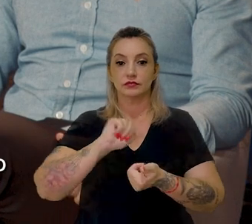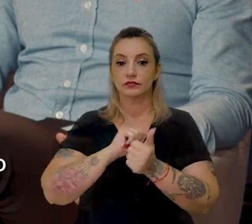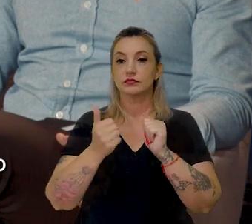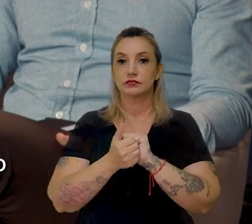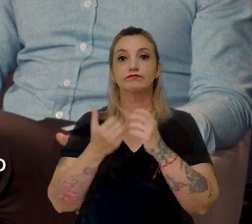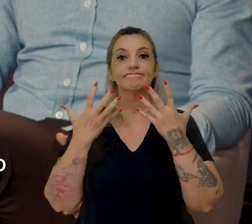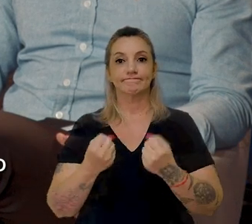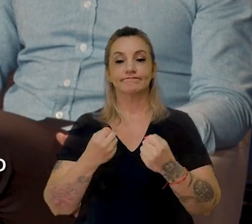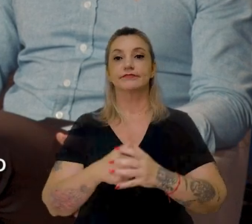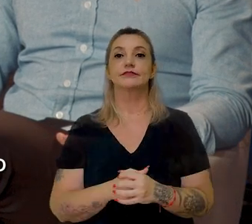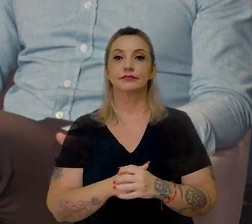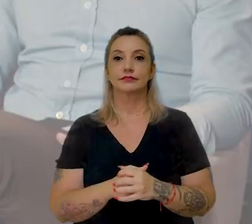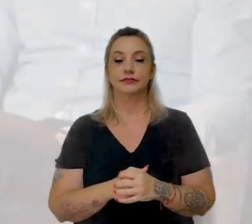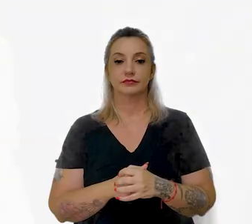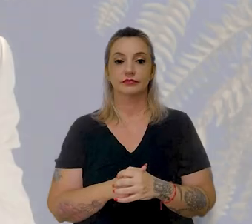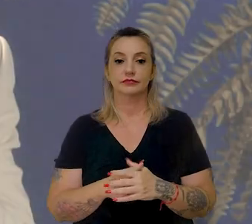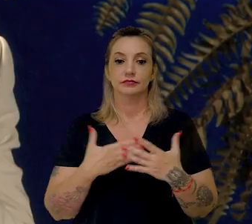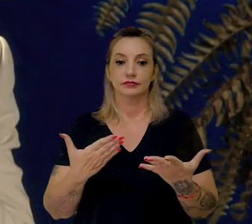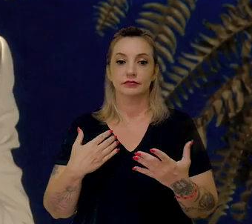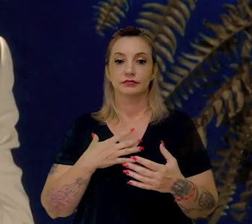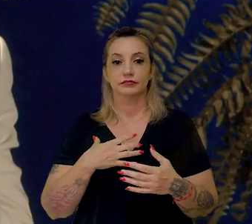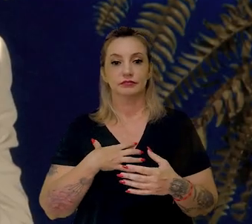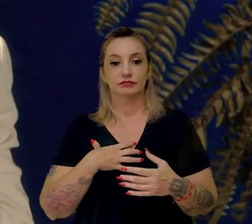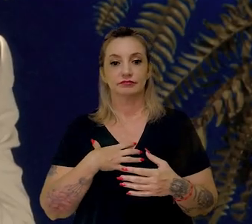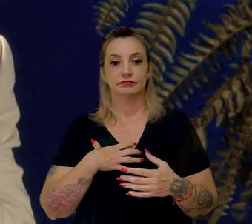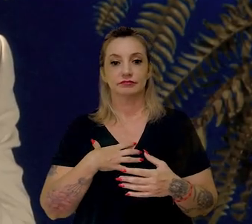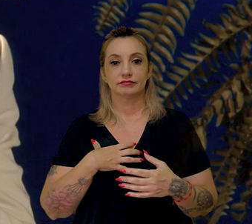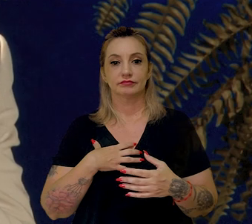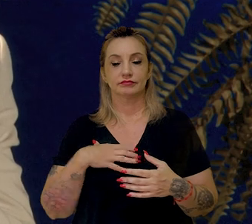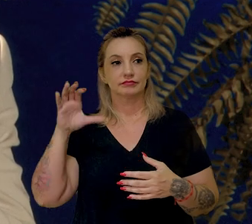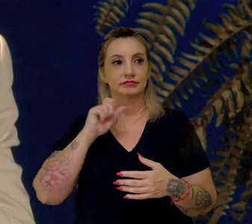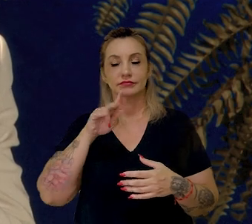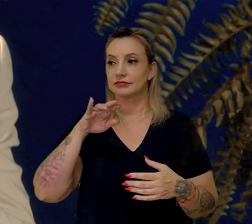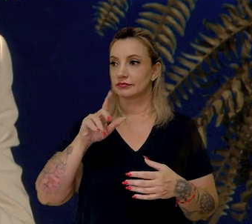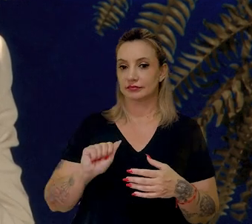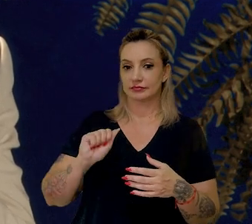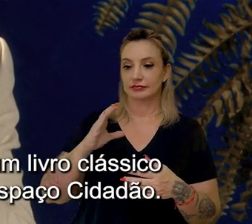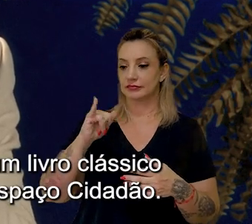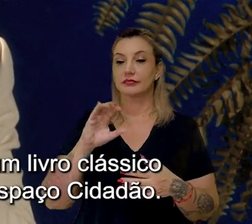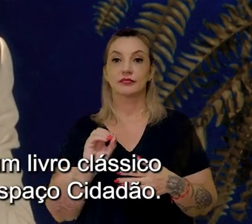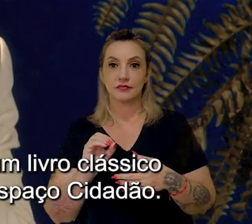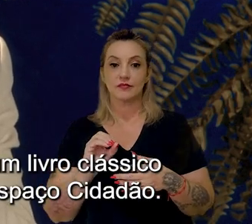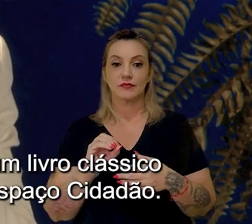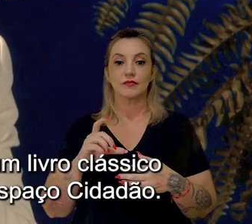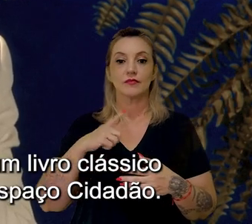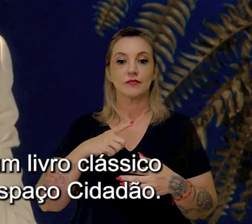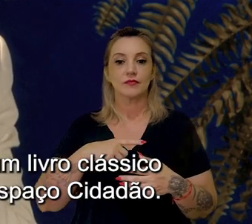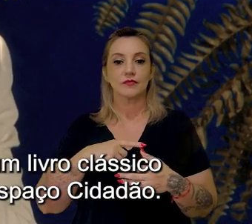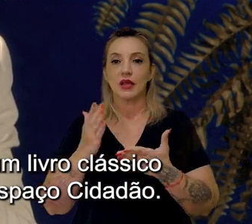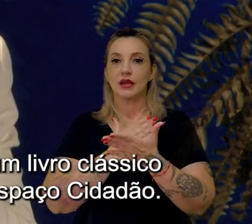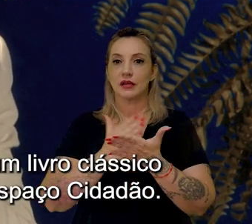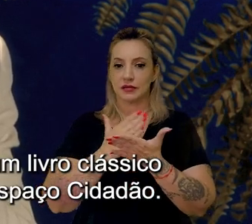adaptação e de resiliência histórico e eu tava ouvindo aqui a a a Gabriela e e o Caio e e tem um um